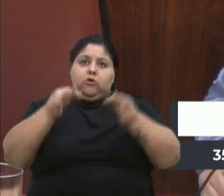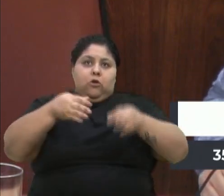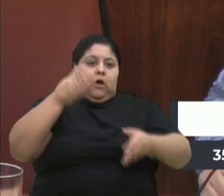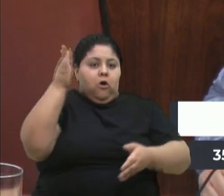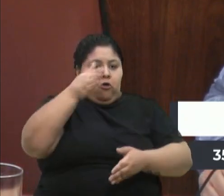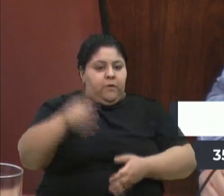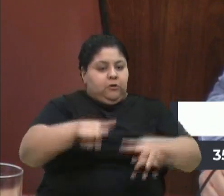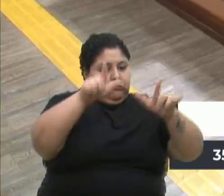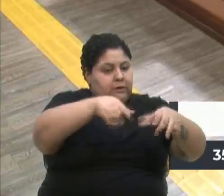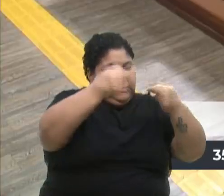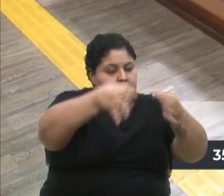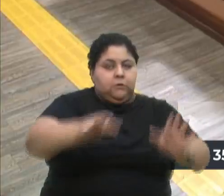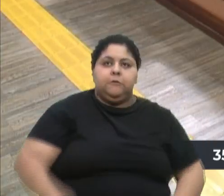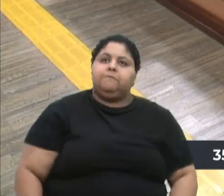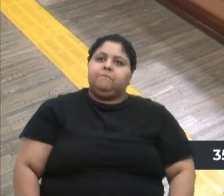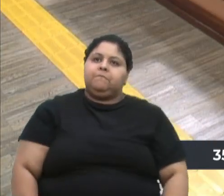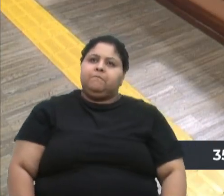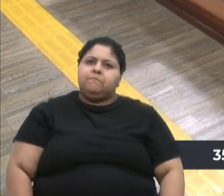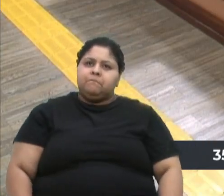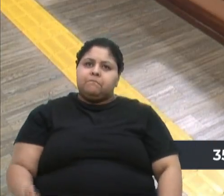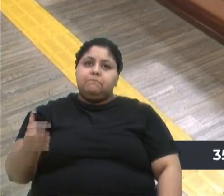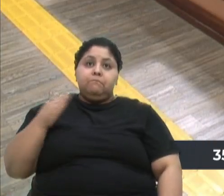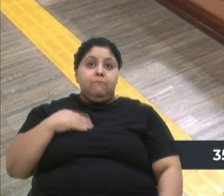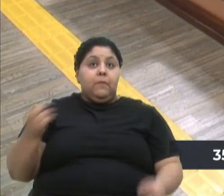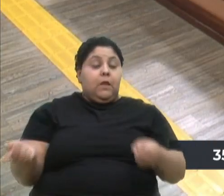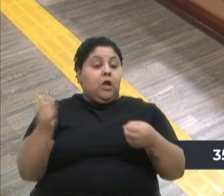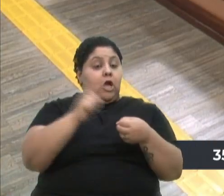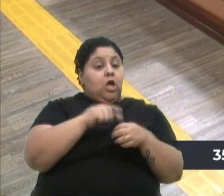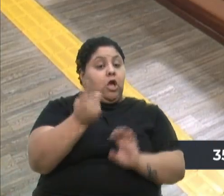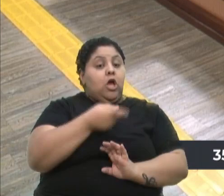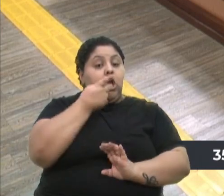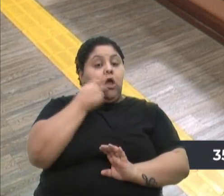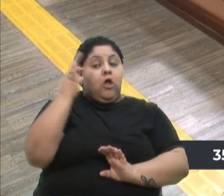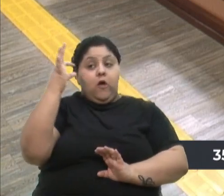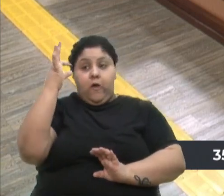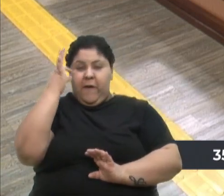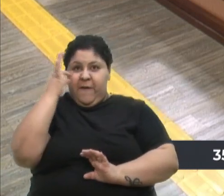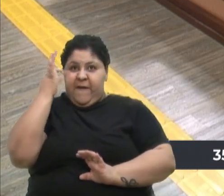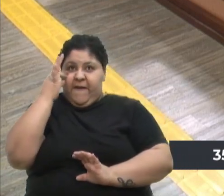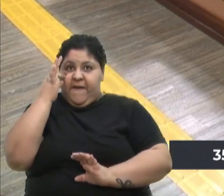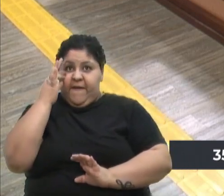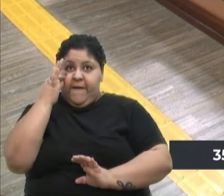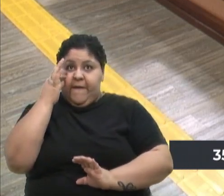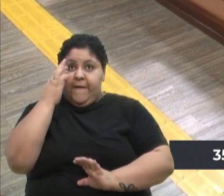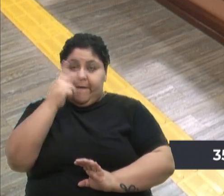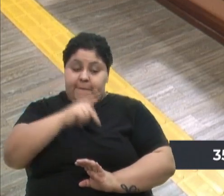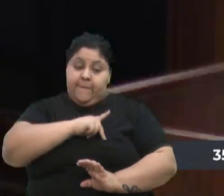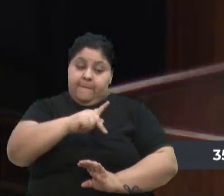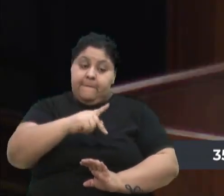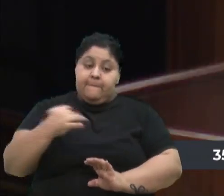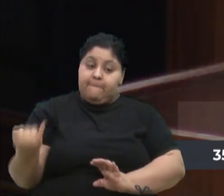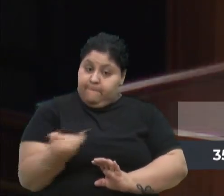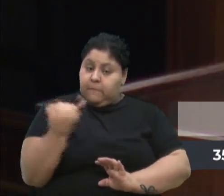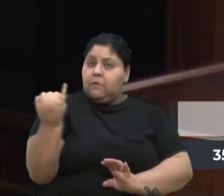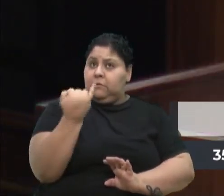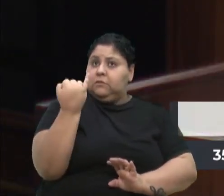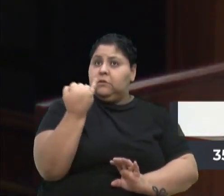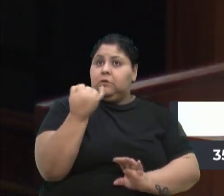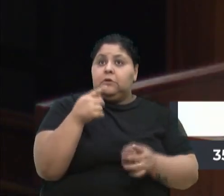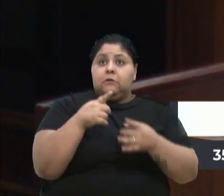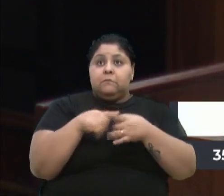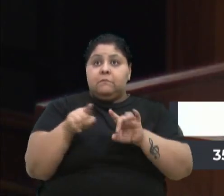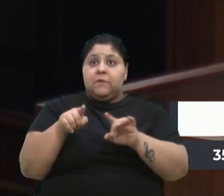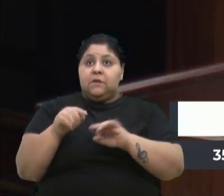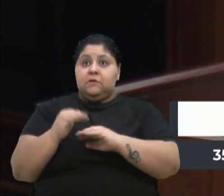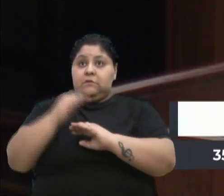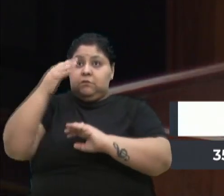Obrigado, vereador. Olha, eu volto a falar, a presença física do presidente, ela é importante simbolicamente, ela é, mas o mais